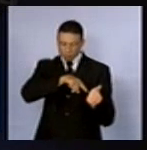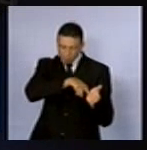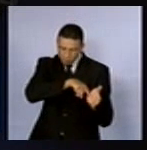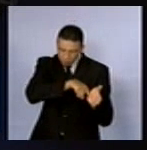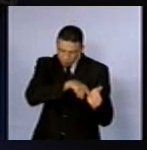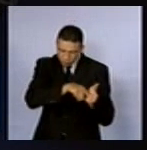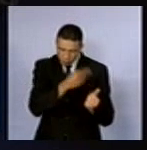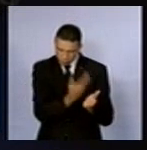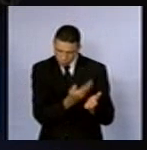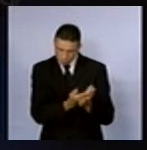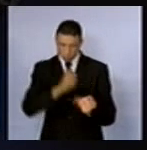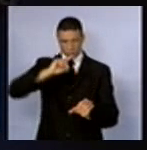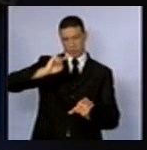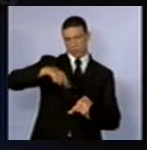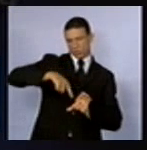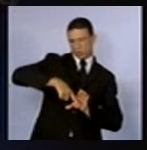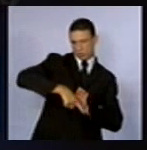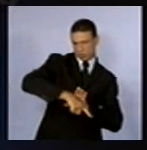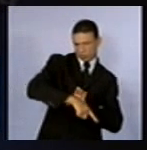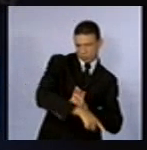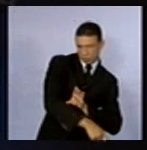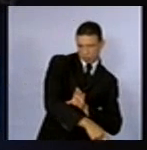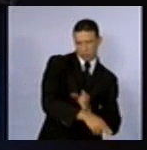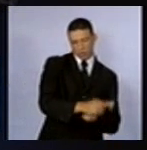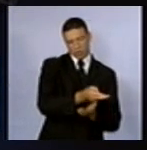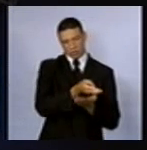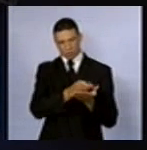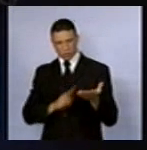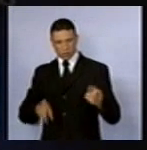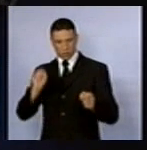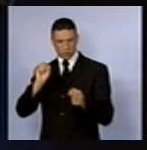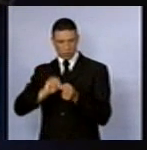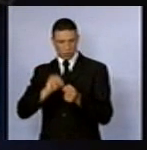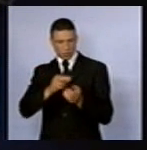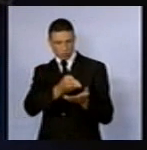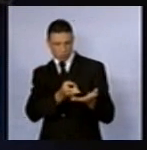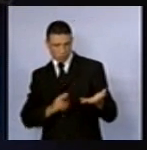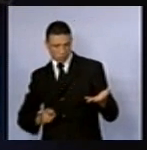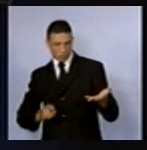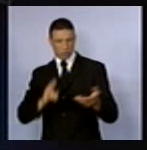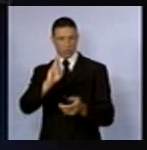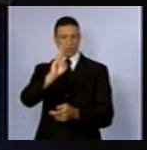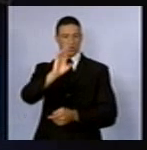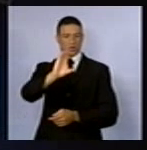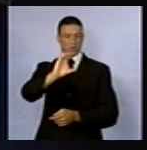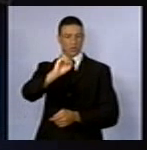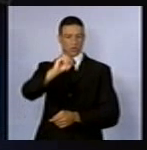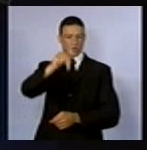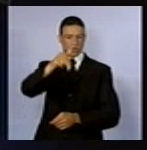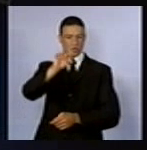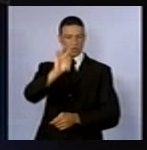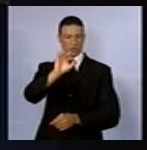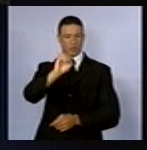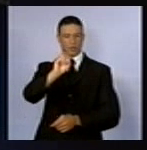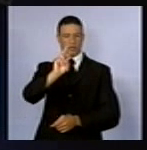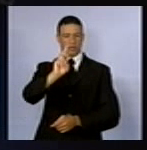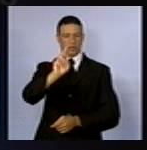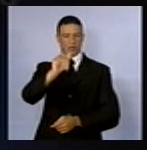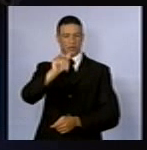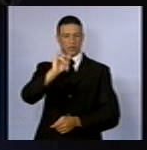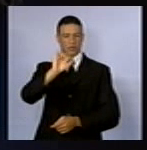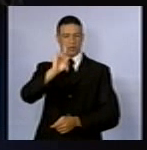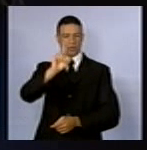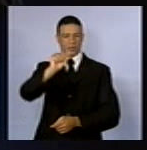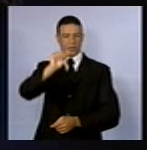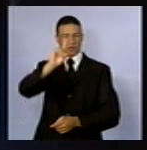detalhado para fazer o que que a gente chama de relatório de conformidade para poder adequar aquela instalação e aí ele ele